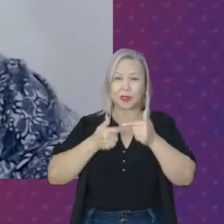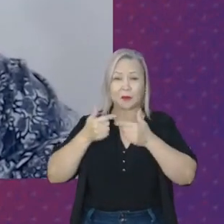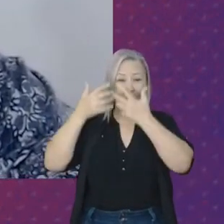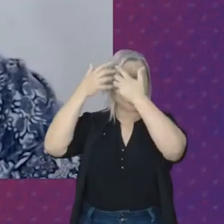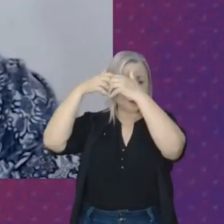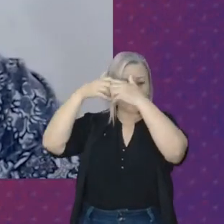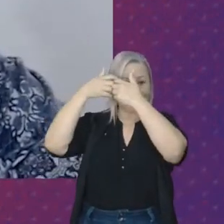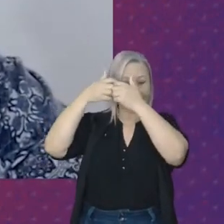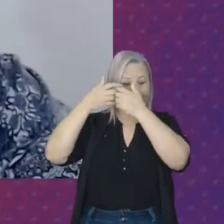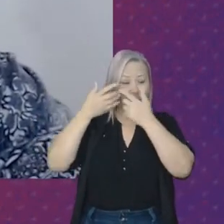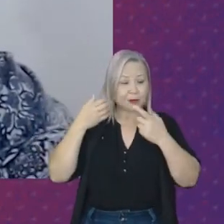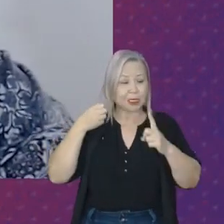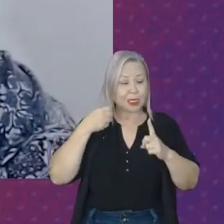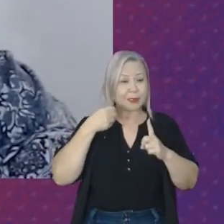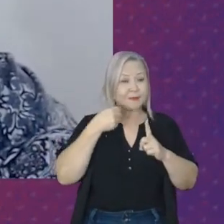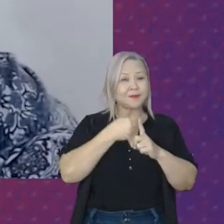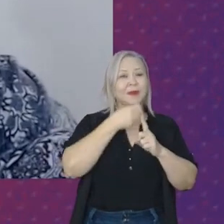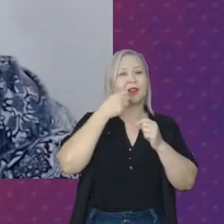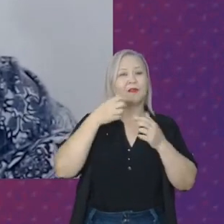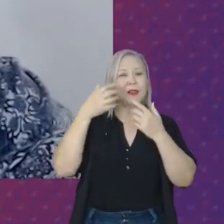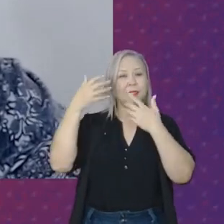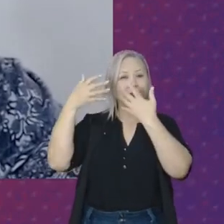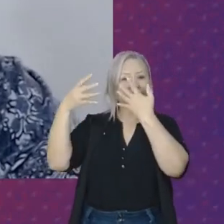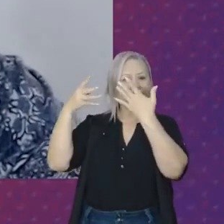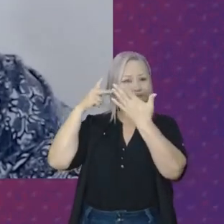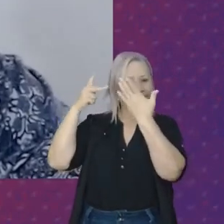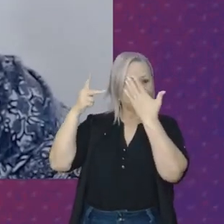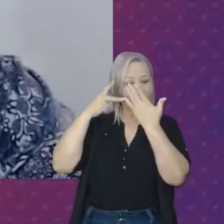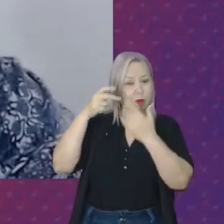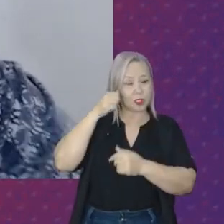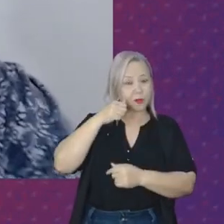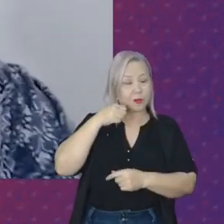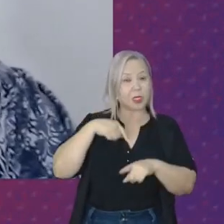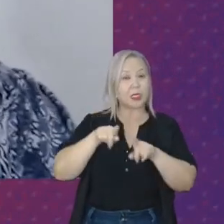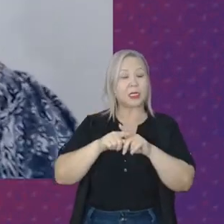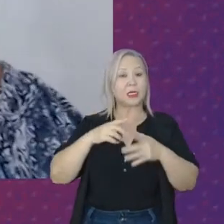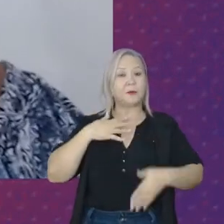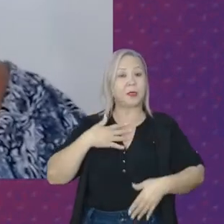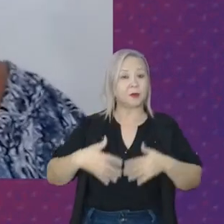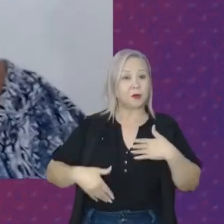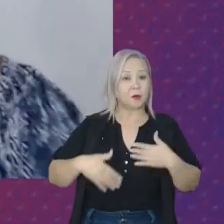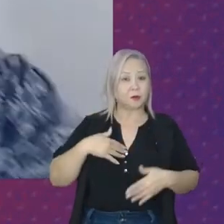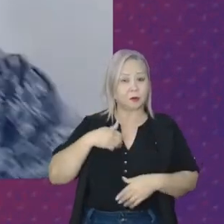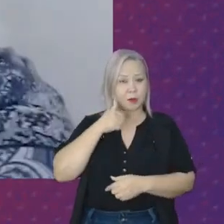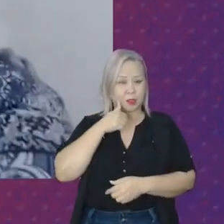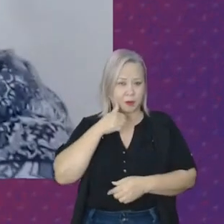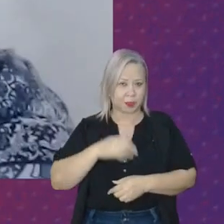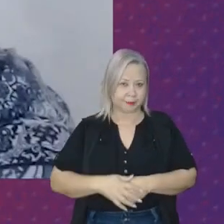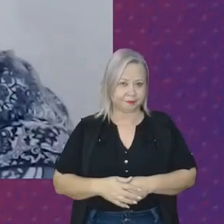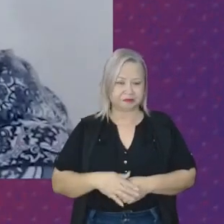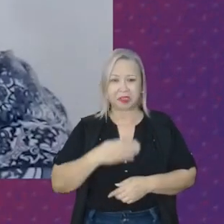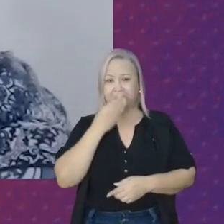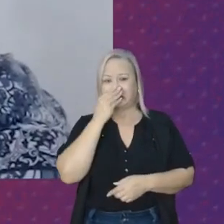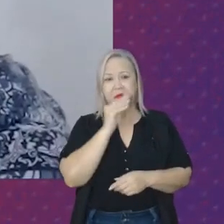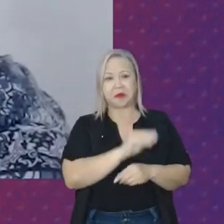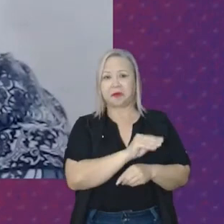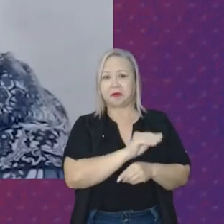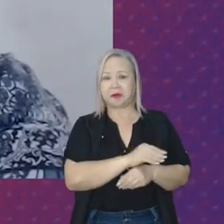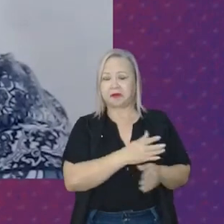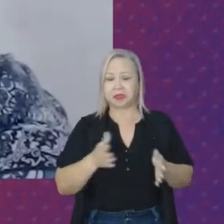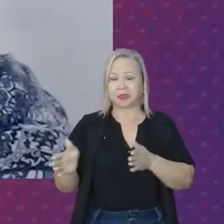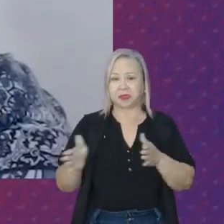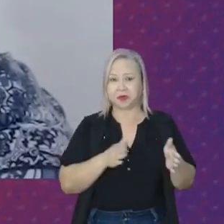né, afetando o psicológico, mas o trabalho físico também das mulheres, foi algo que foi negligenciado durante esse período do